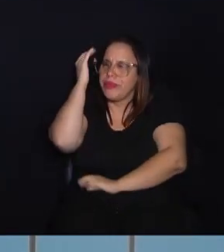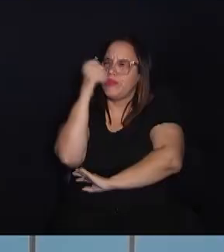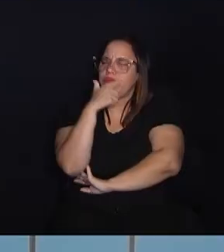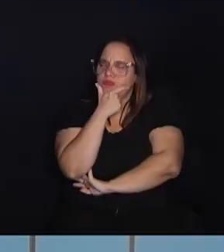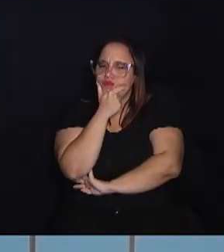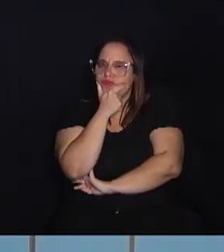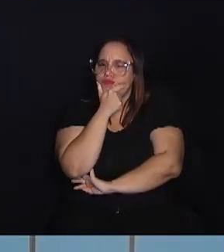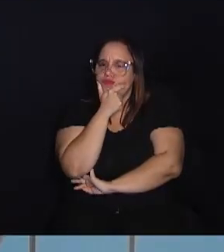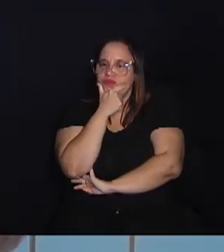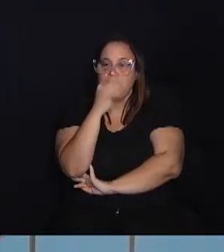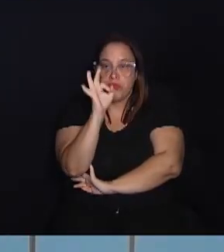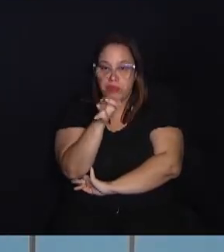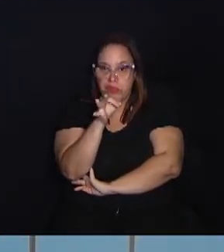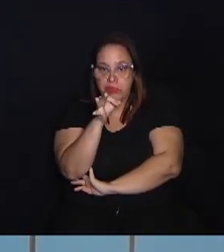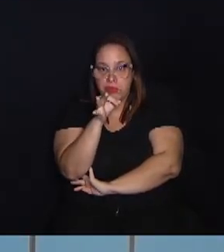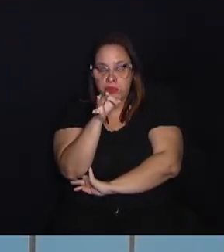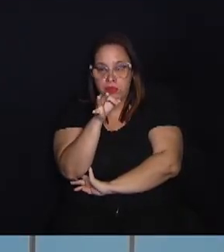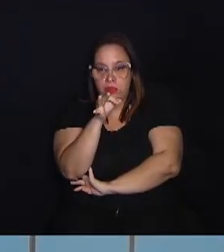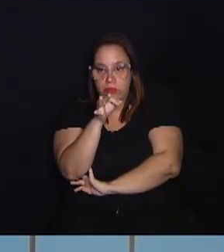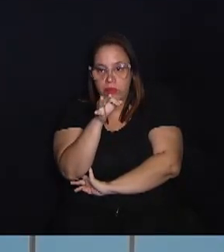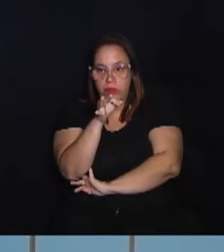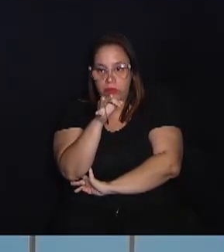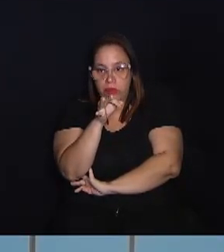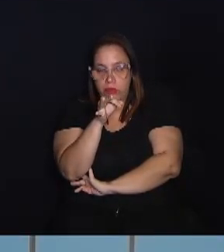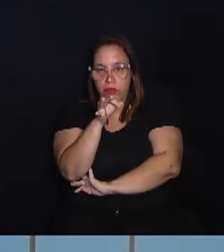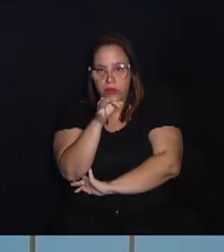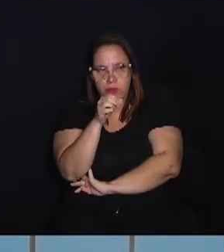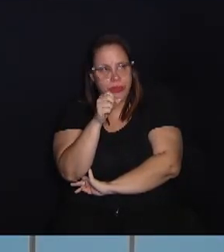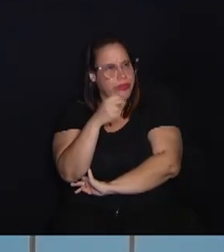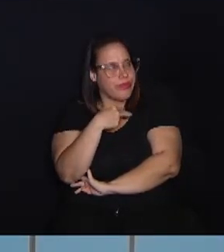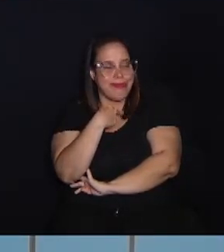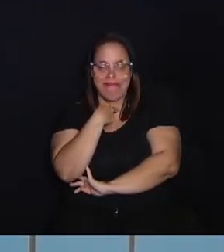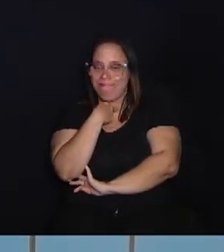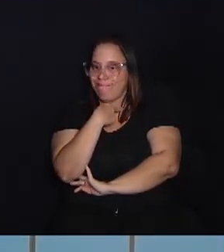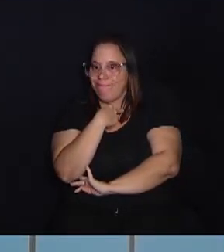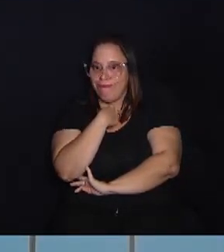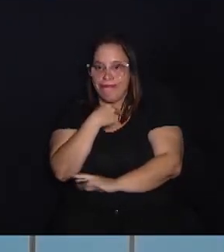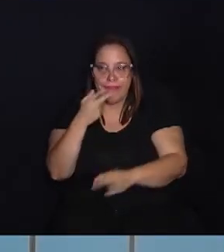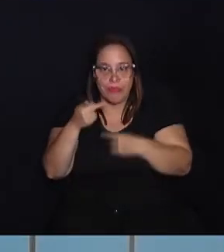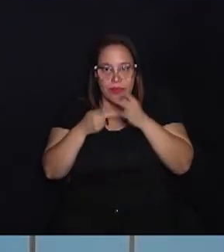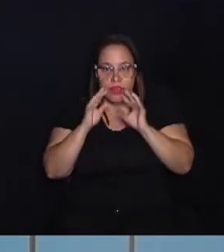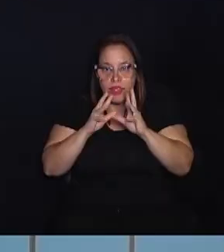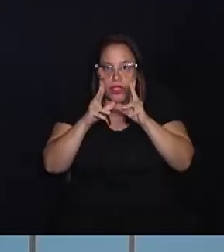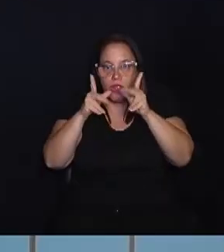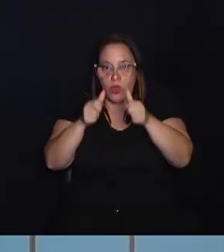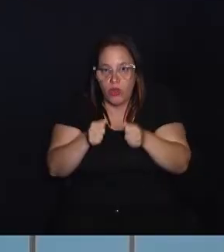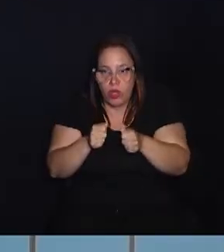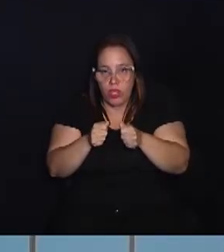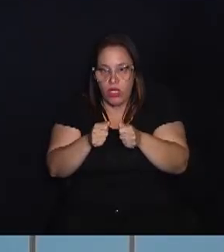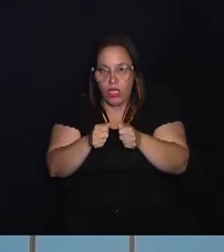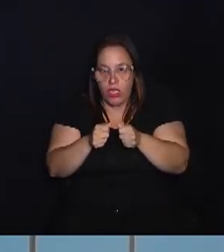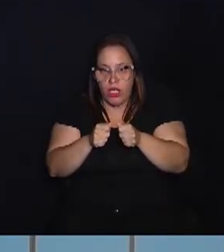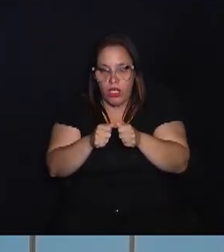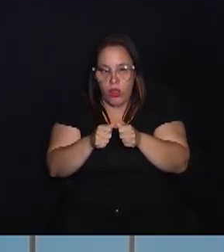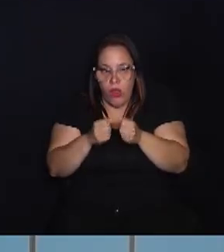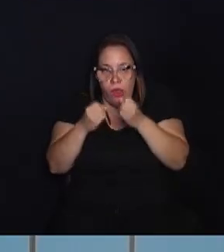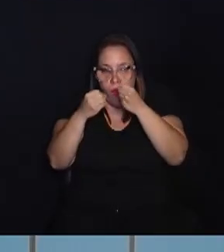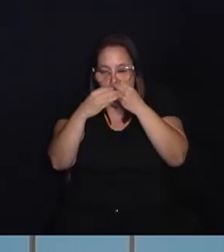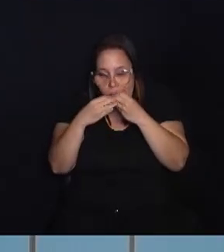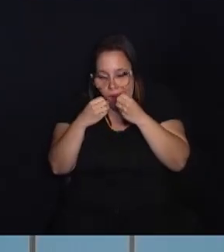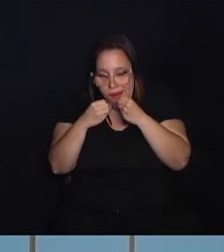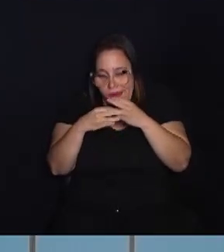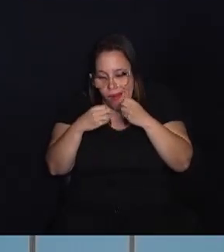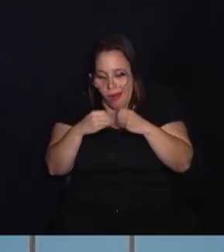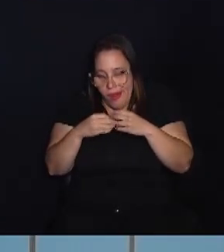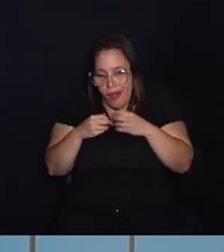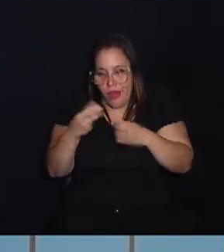de uma maneira correta. É óbvio que a gente não pode aqui falar tudo que tem de informação, porque a gente ia precisar